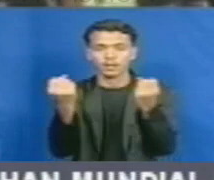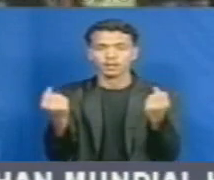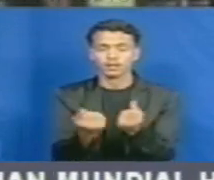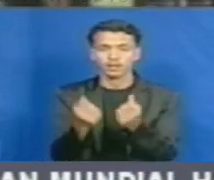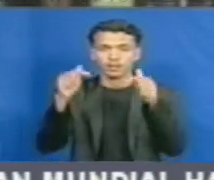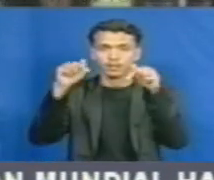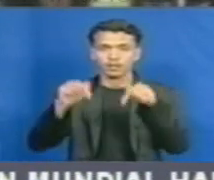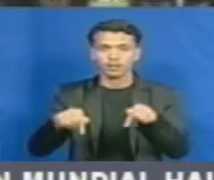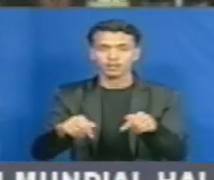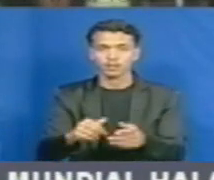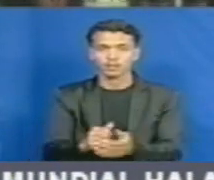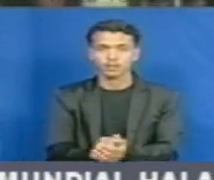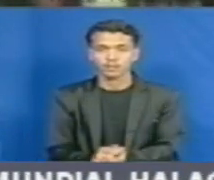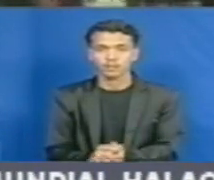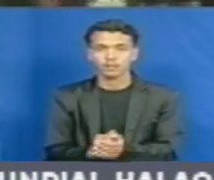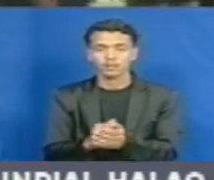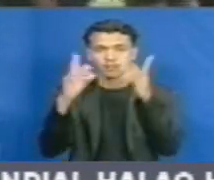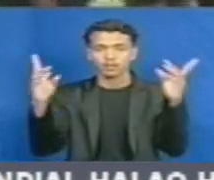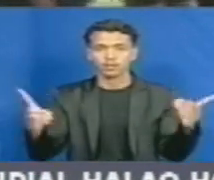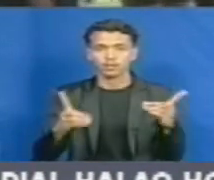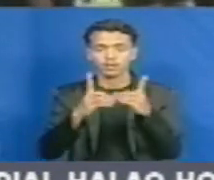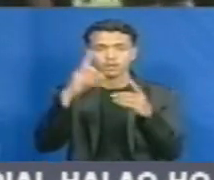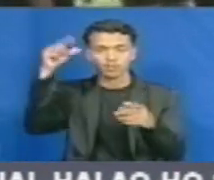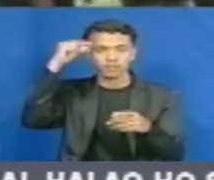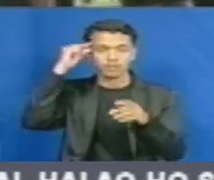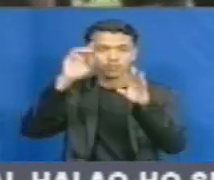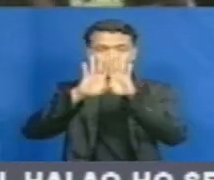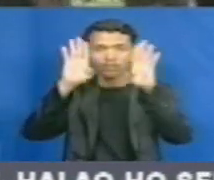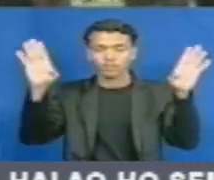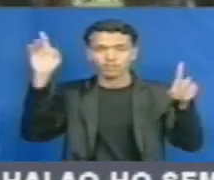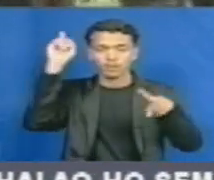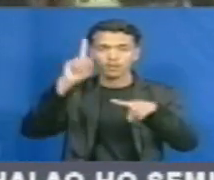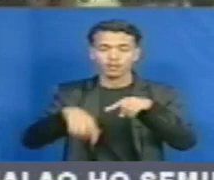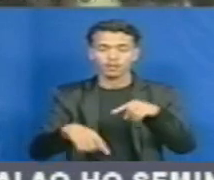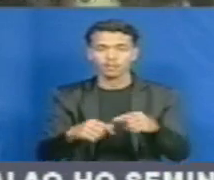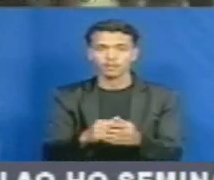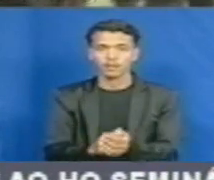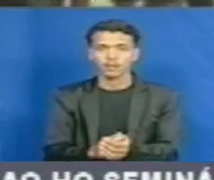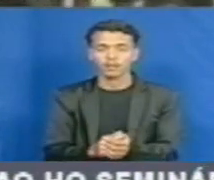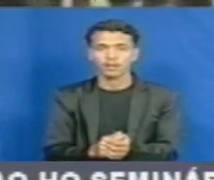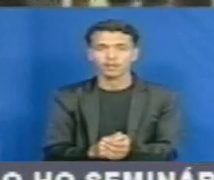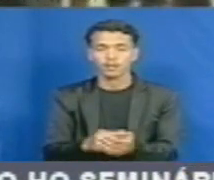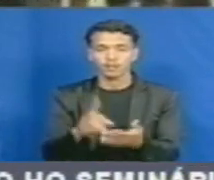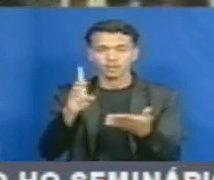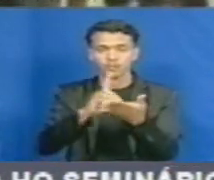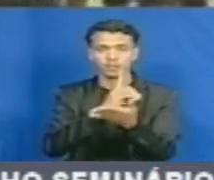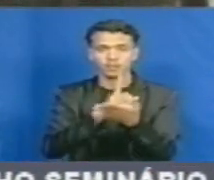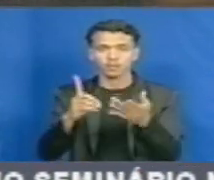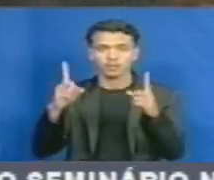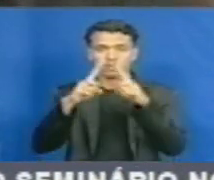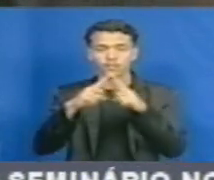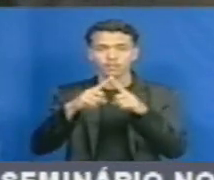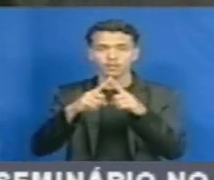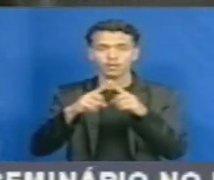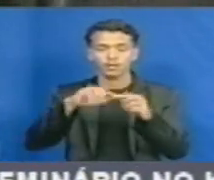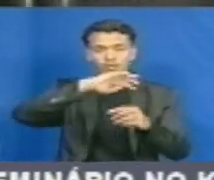kata ba oi mak sei acontece governo ato aprova ta ainda ne kari la bele discriminação itania be